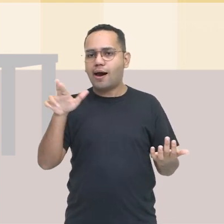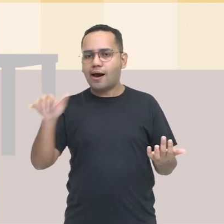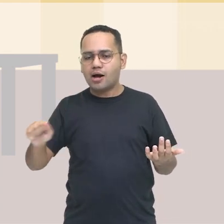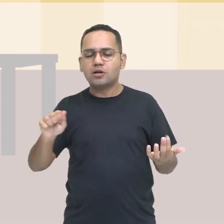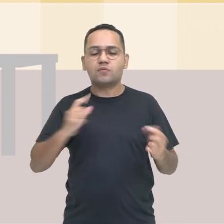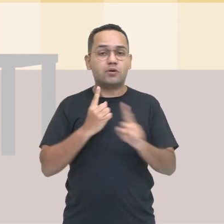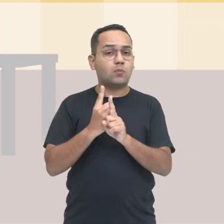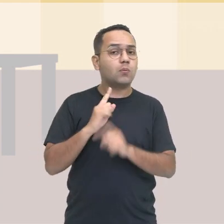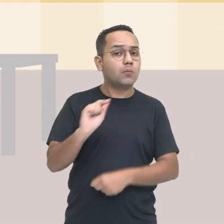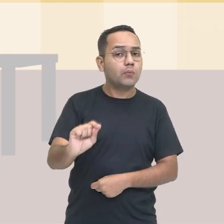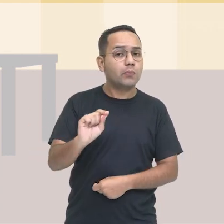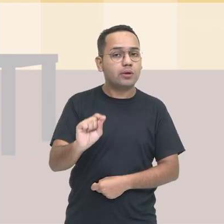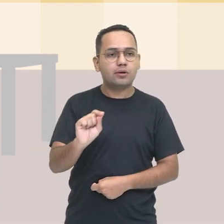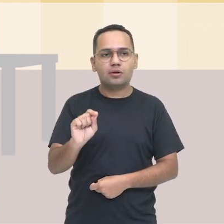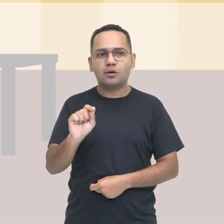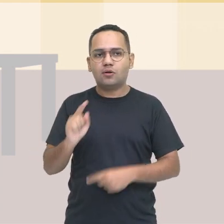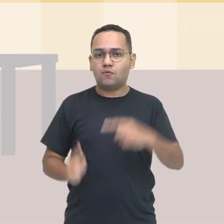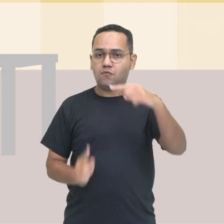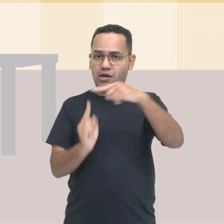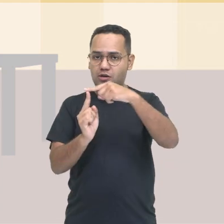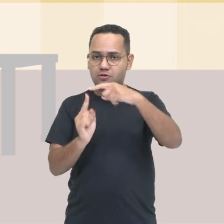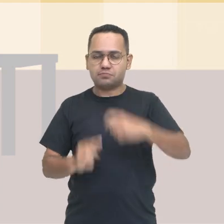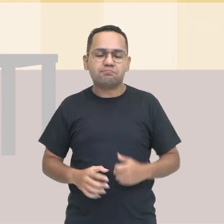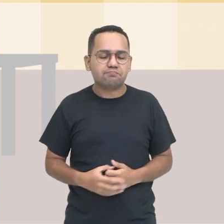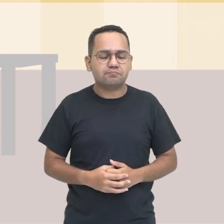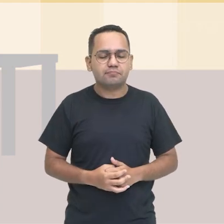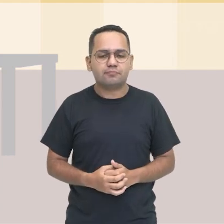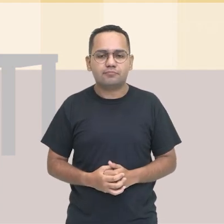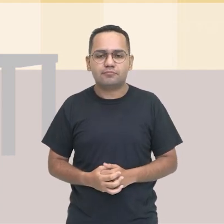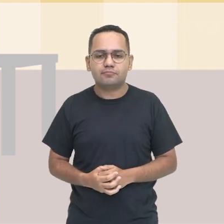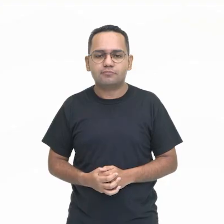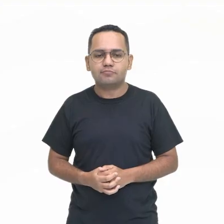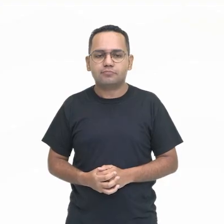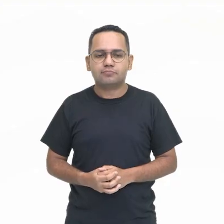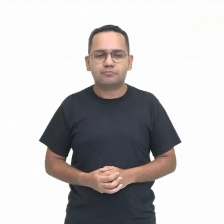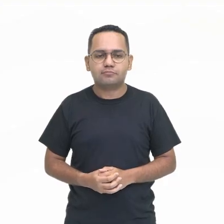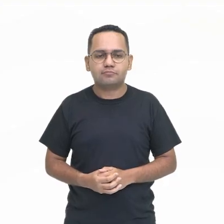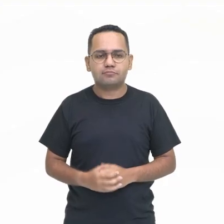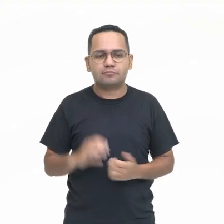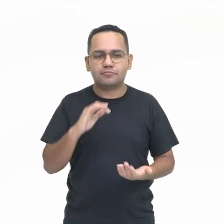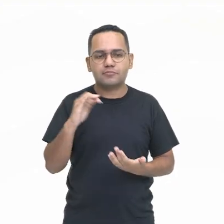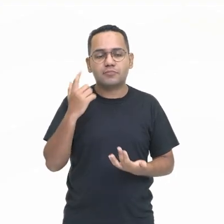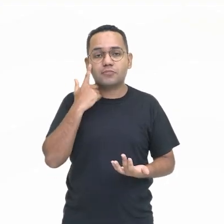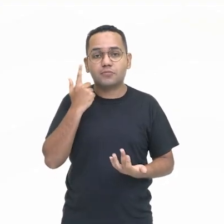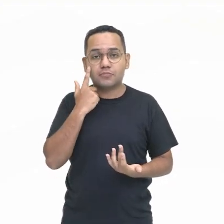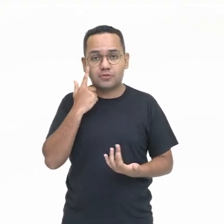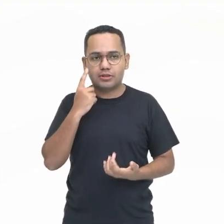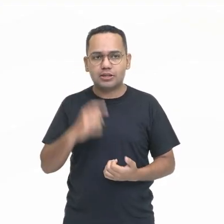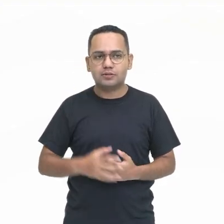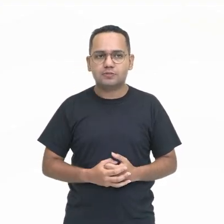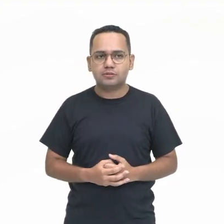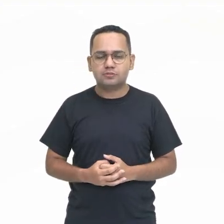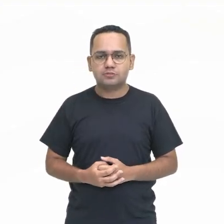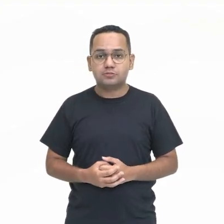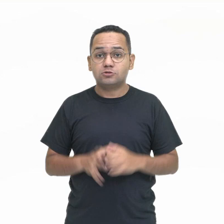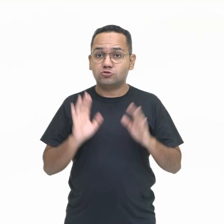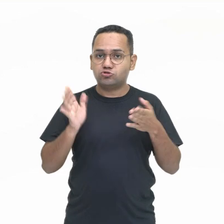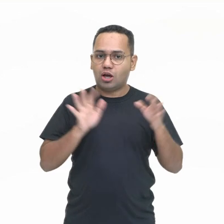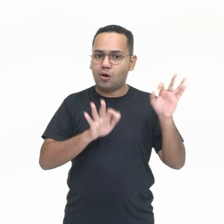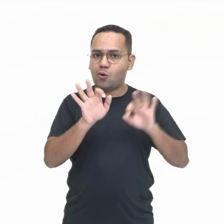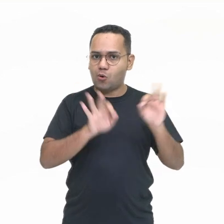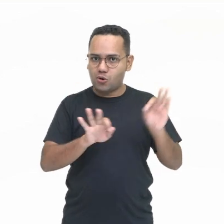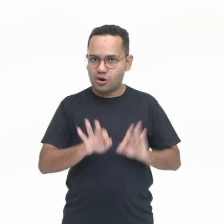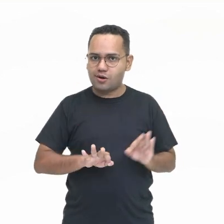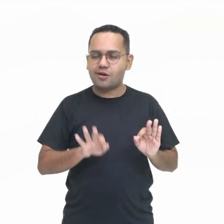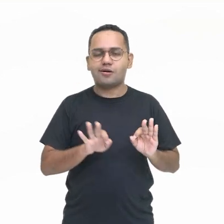certo? Então, você já sabe que para determinar o valor do y do vértice, nós temos que uma fórmula, que